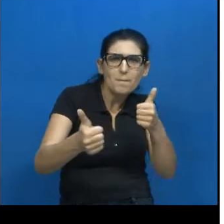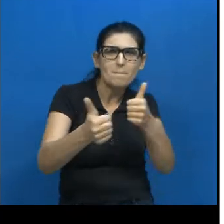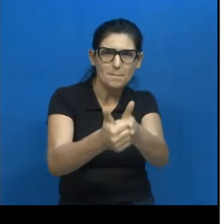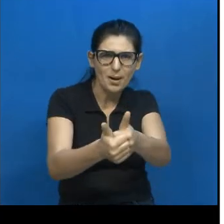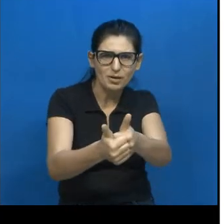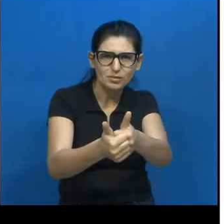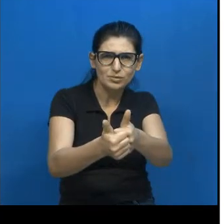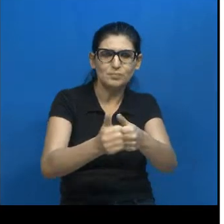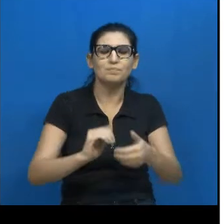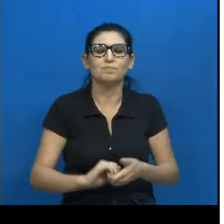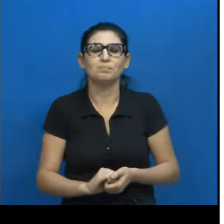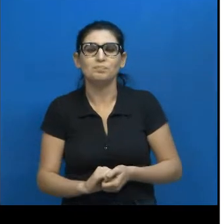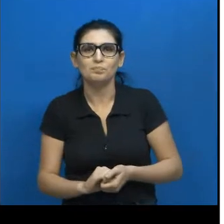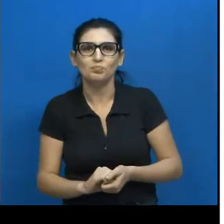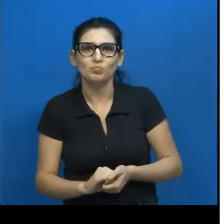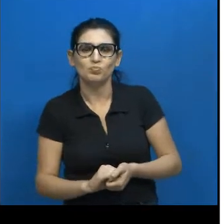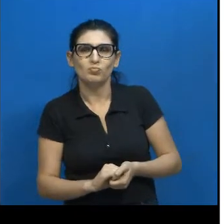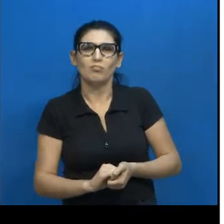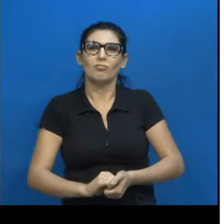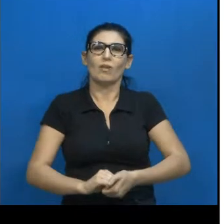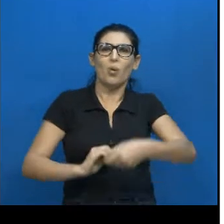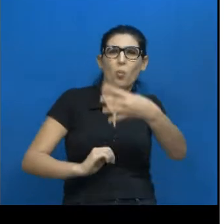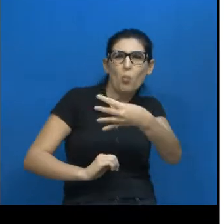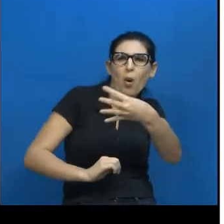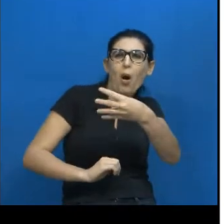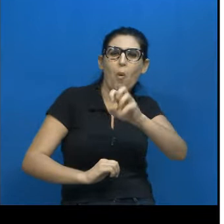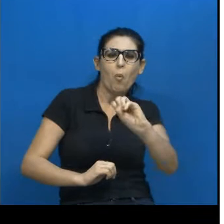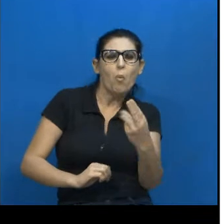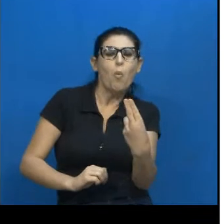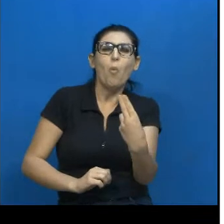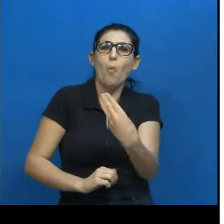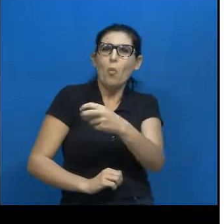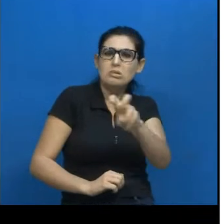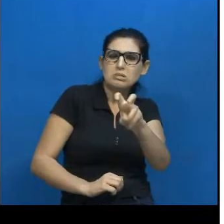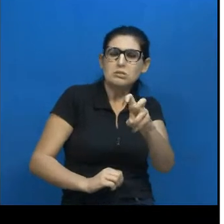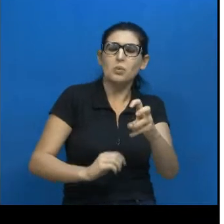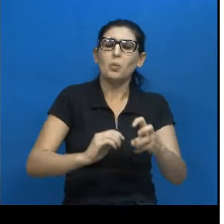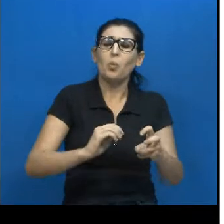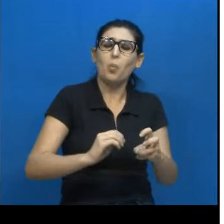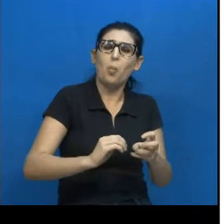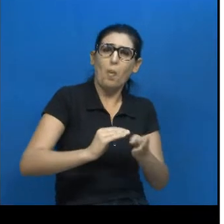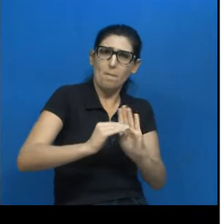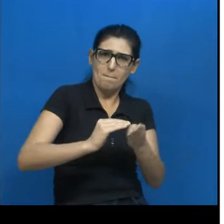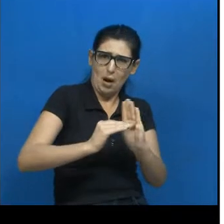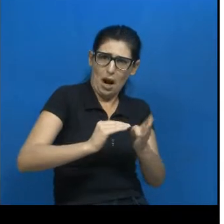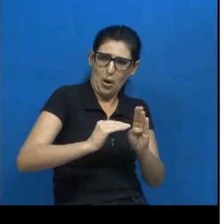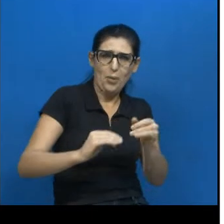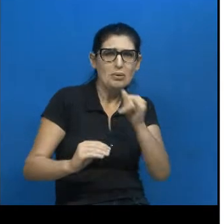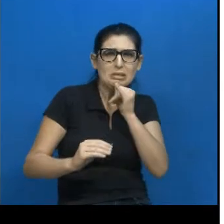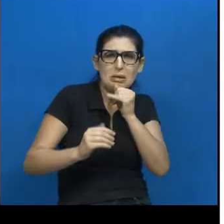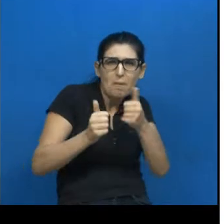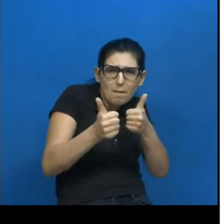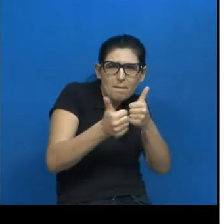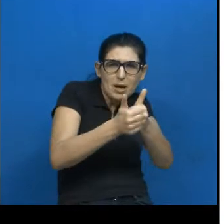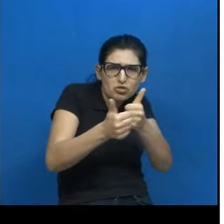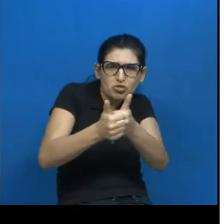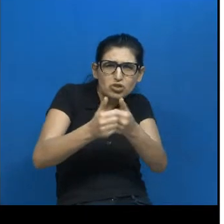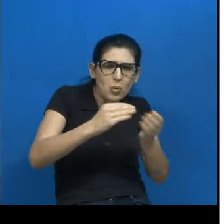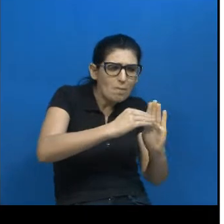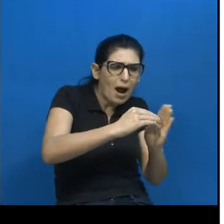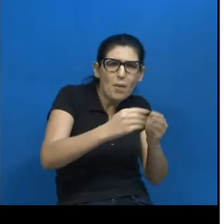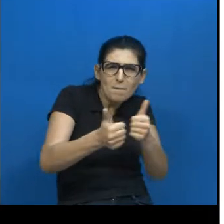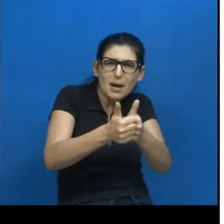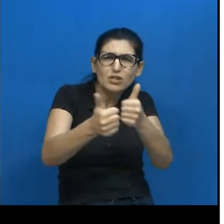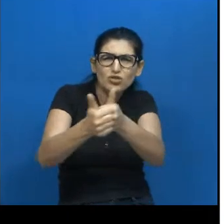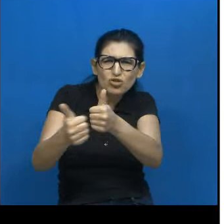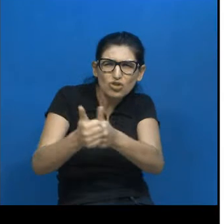tem um bairro que agrega, assim, 4, 5 bairros. Então, a gente teve que denominar o que é macrozona, a gente pegou, geralmente denominou o bairro que é um pouco